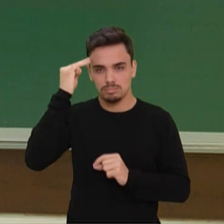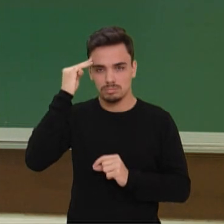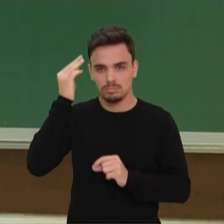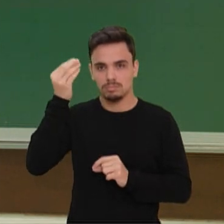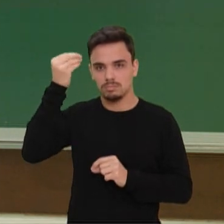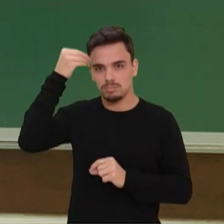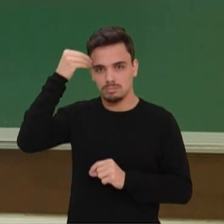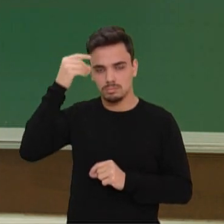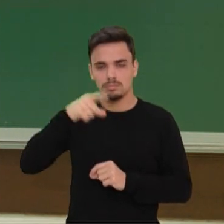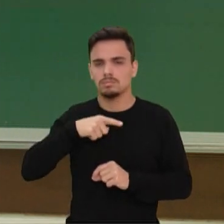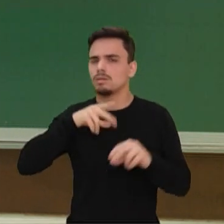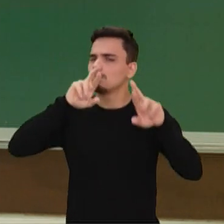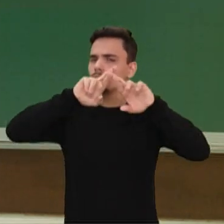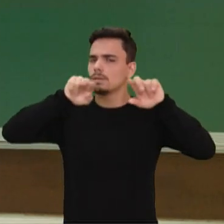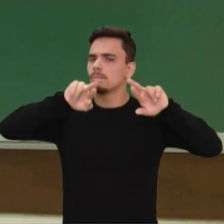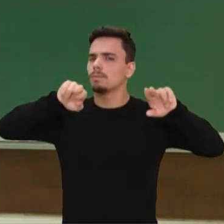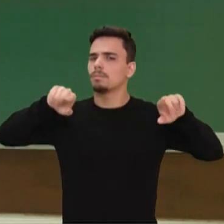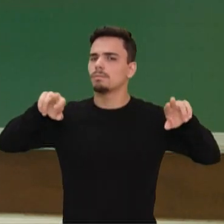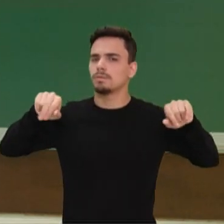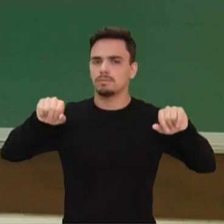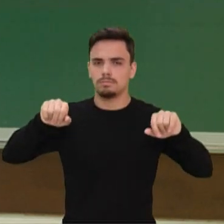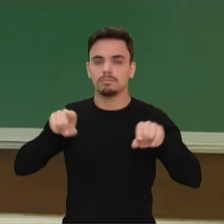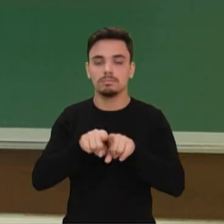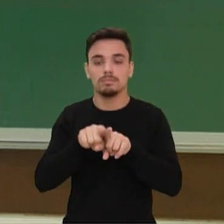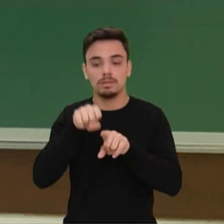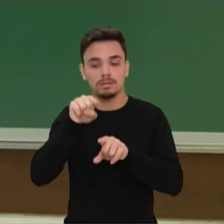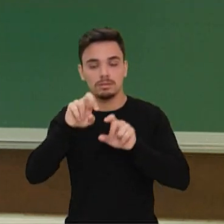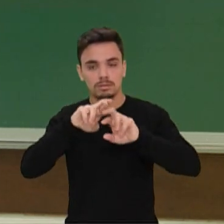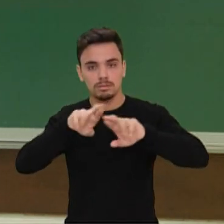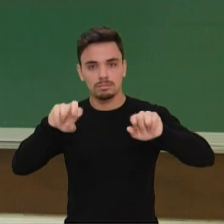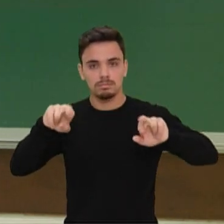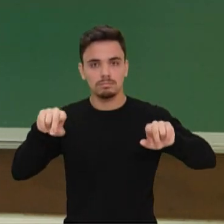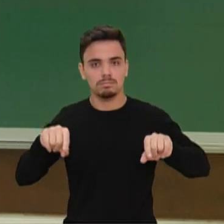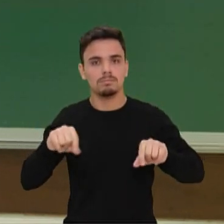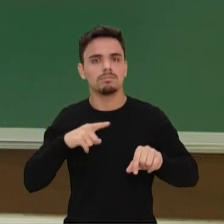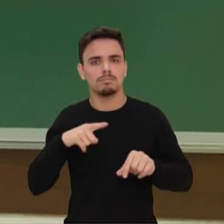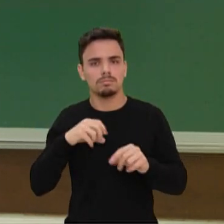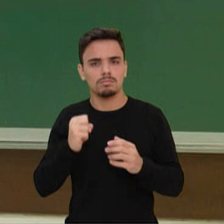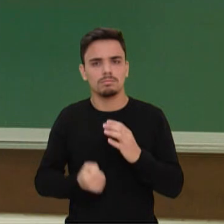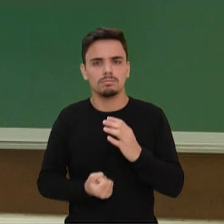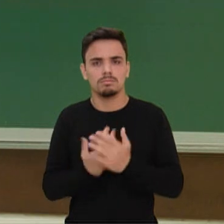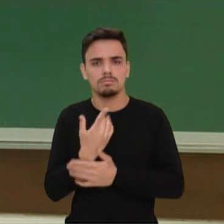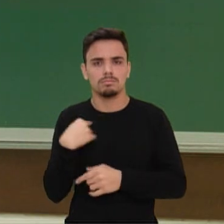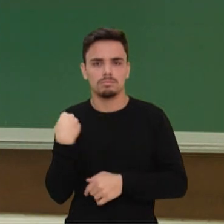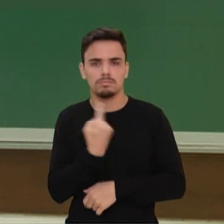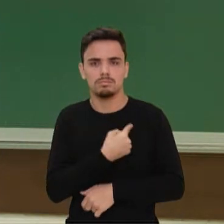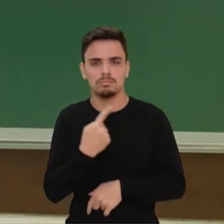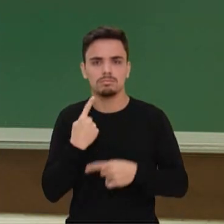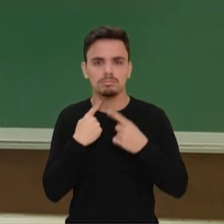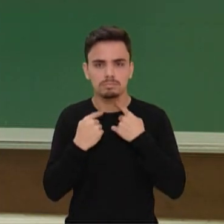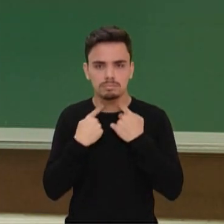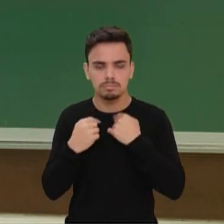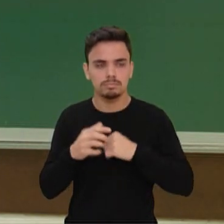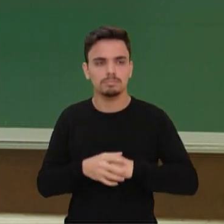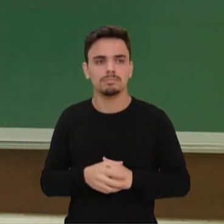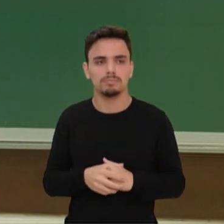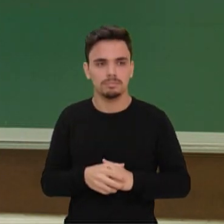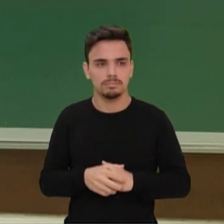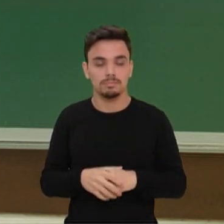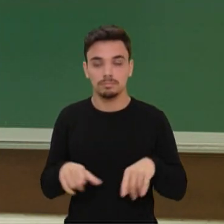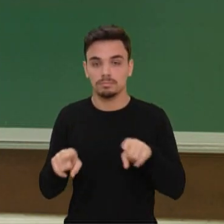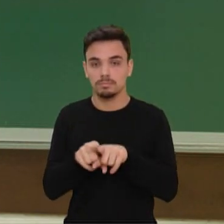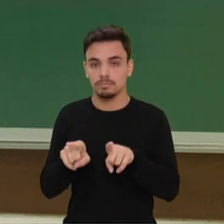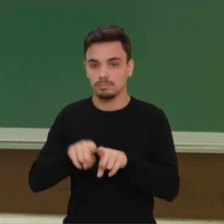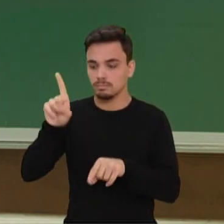que existem diversos impulsos. Esses impulsos que originam os nossos desejos. E